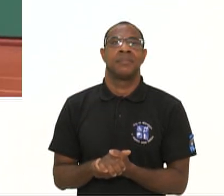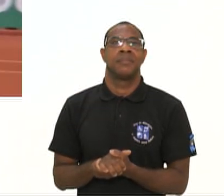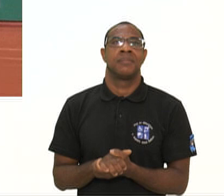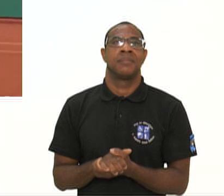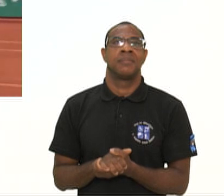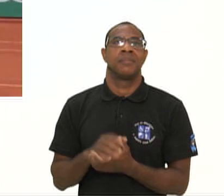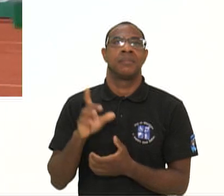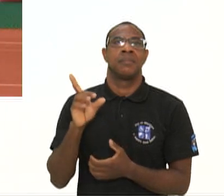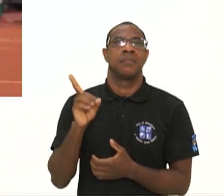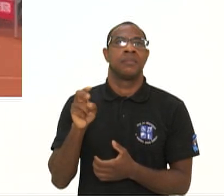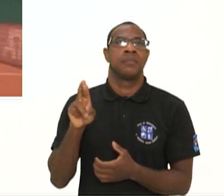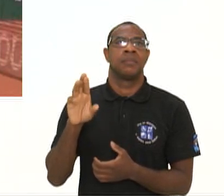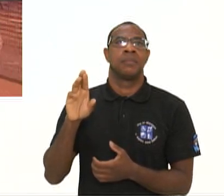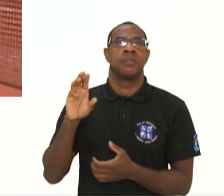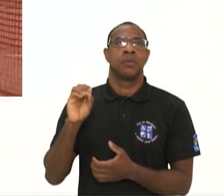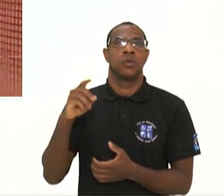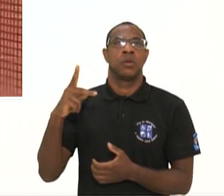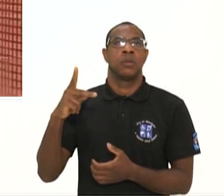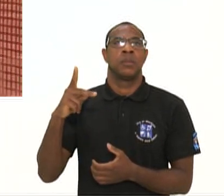drop shot,